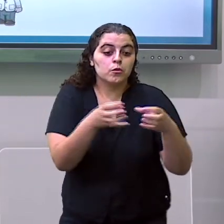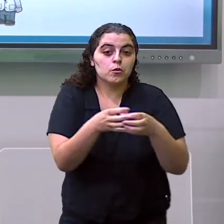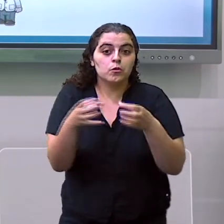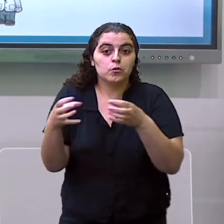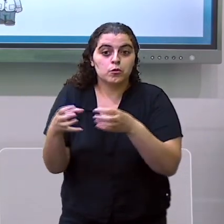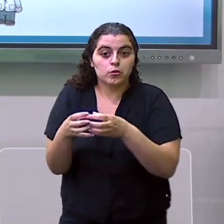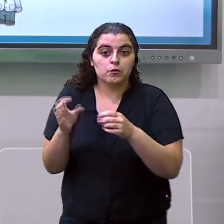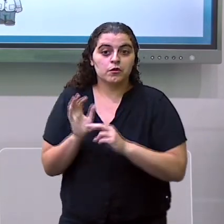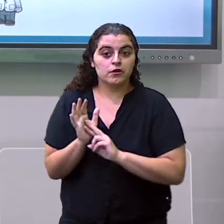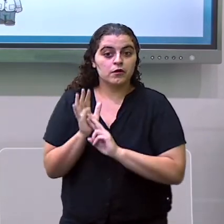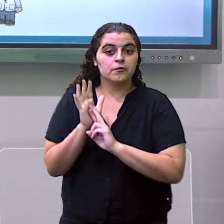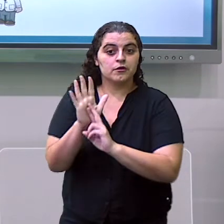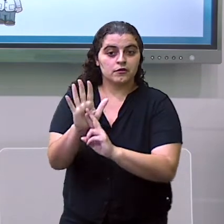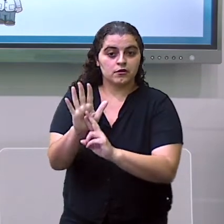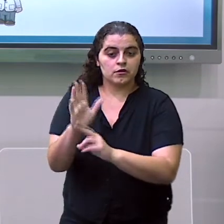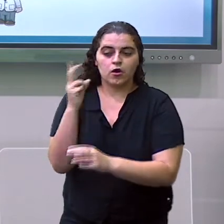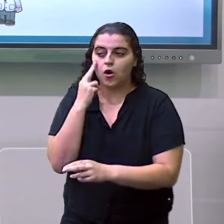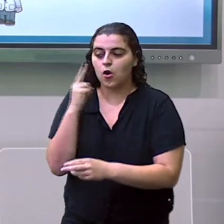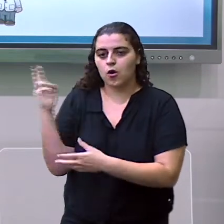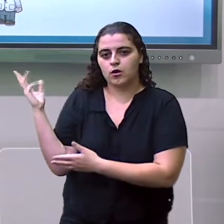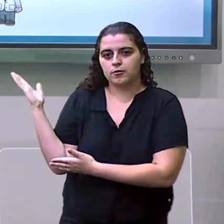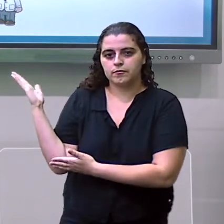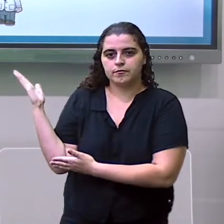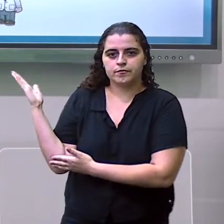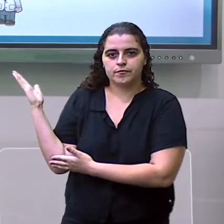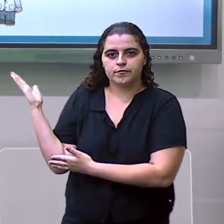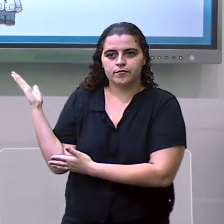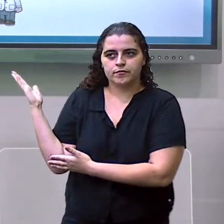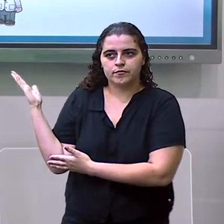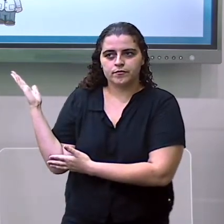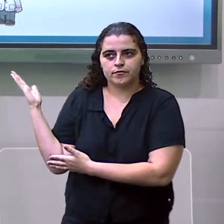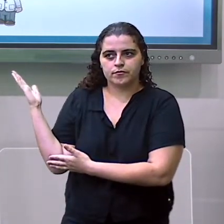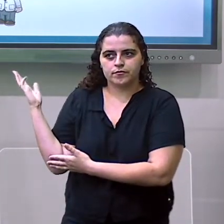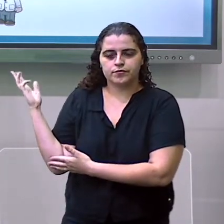estão. As frações estão no conjunto que nós chamamos de